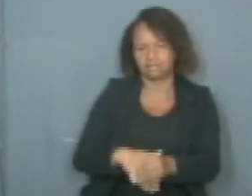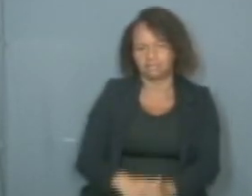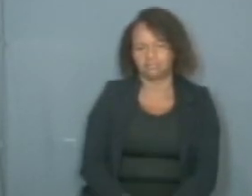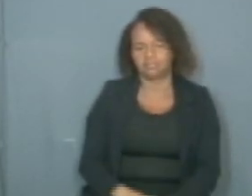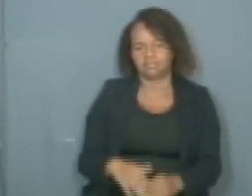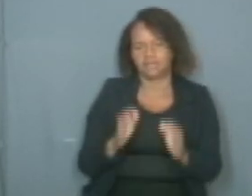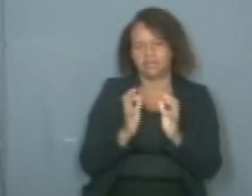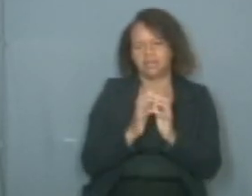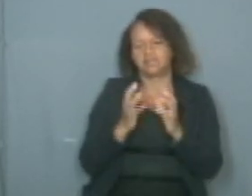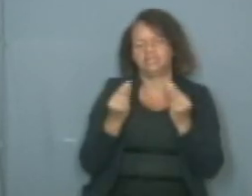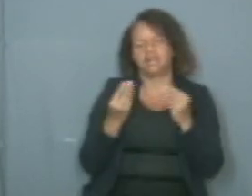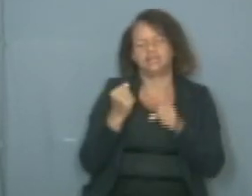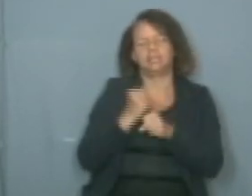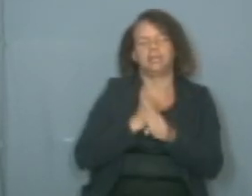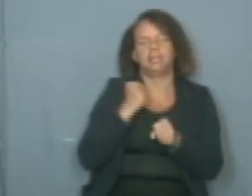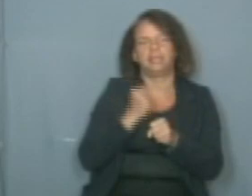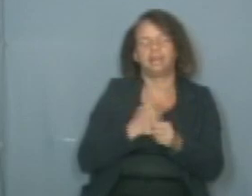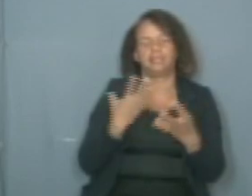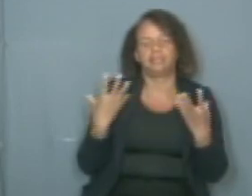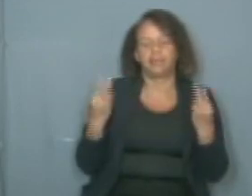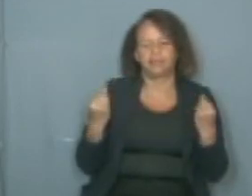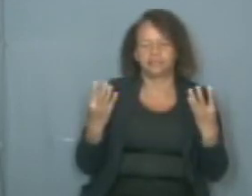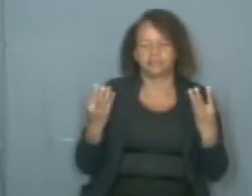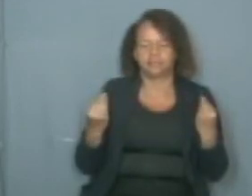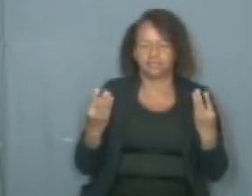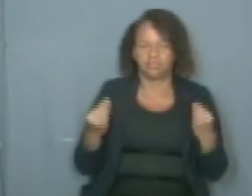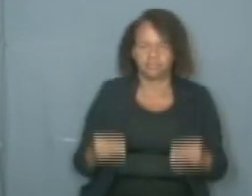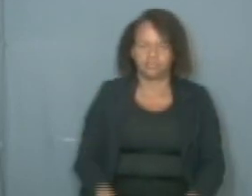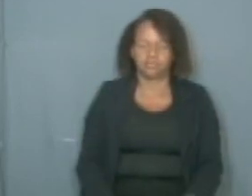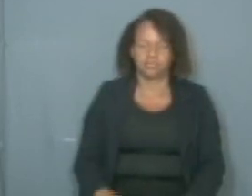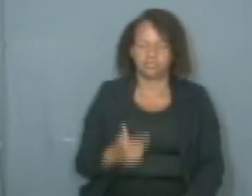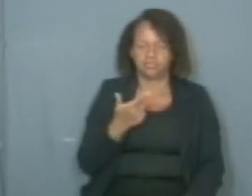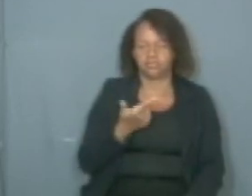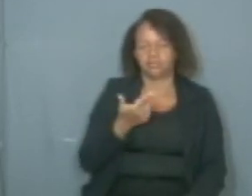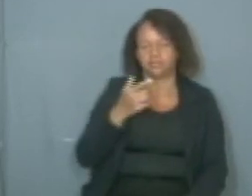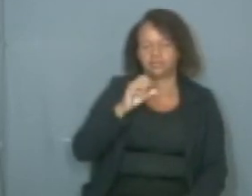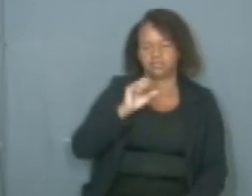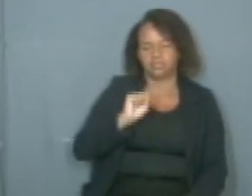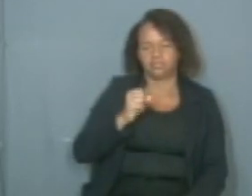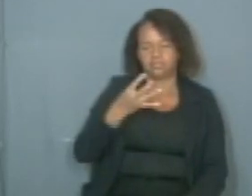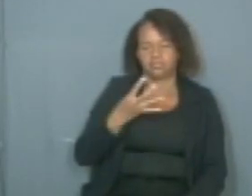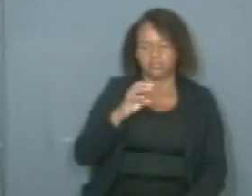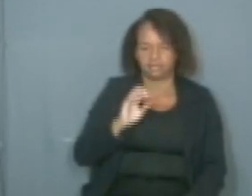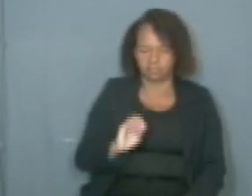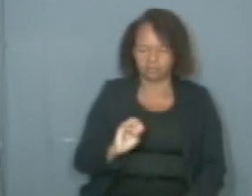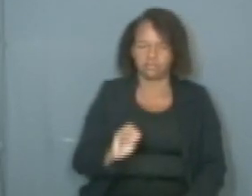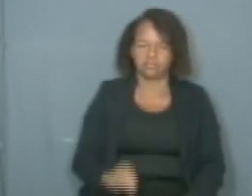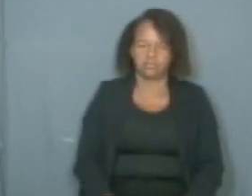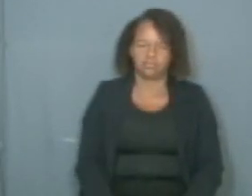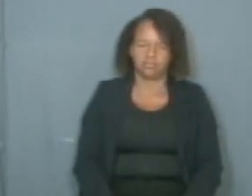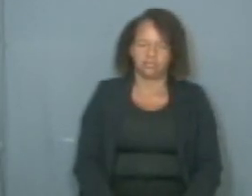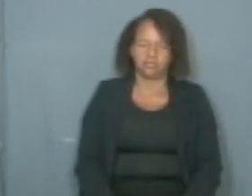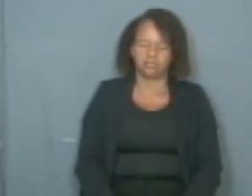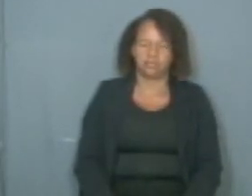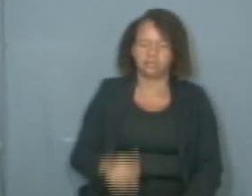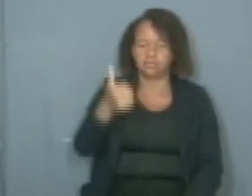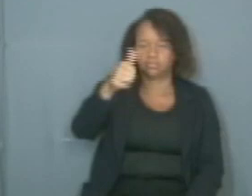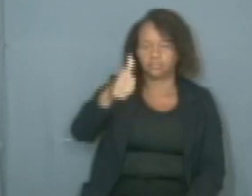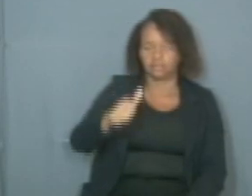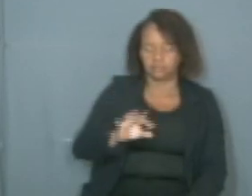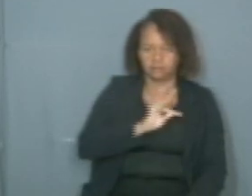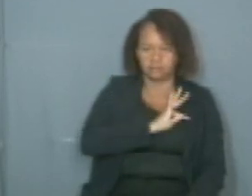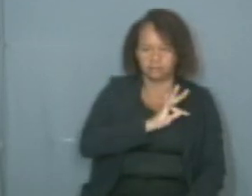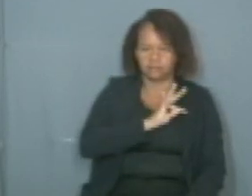E o Recife está assim, de obra assim. Vou passar para o 2840, presidente, que é uma vistoria